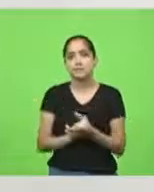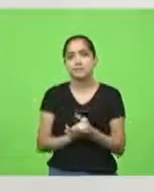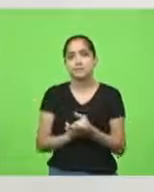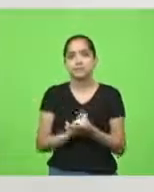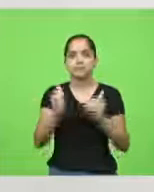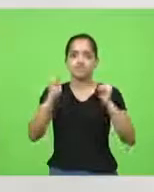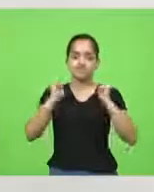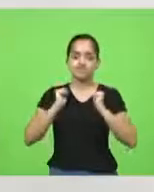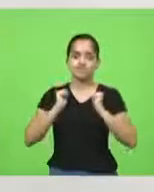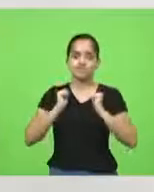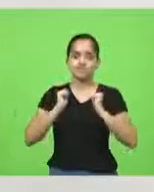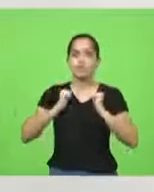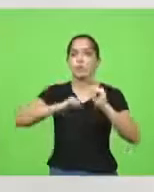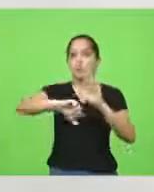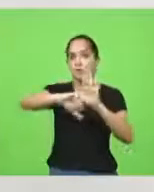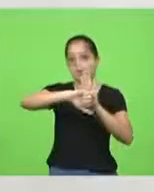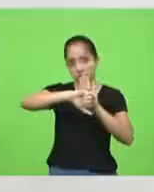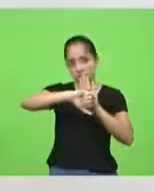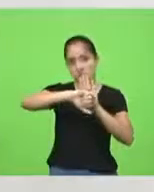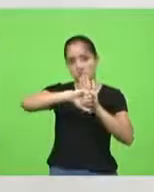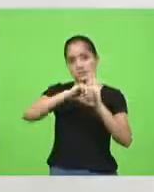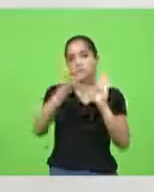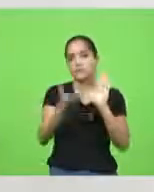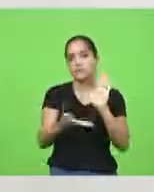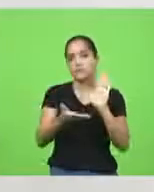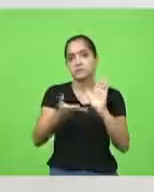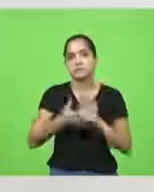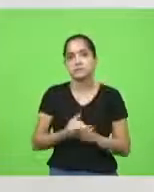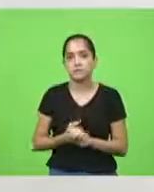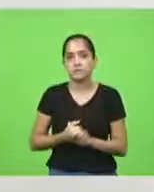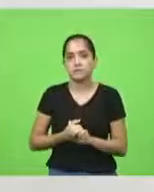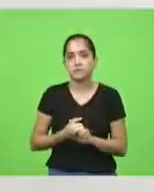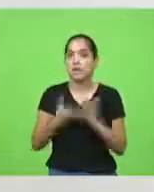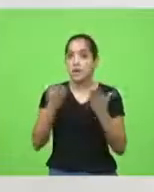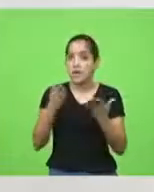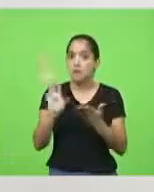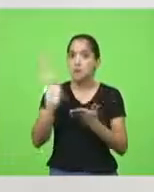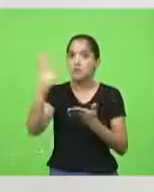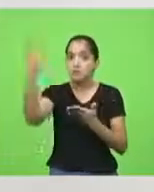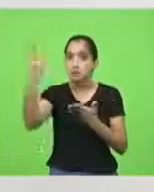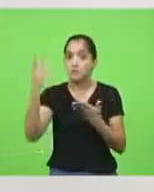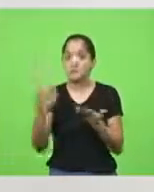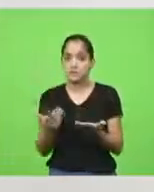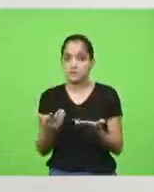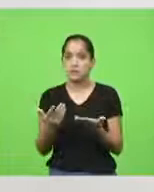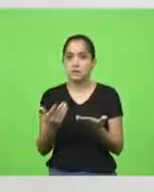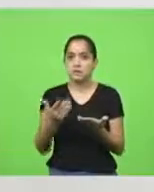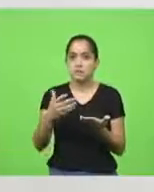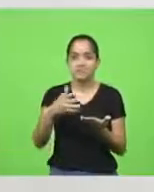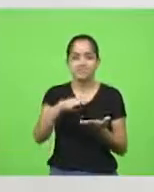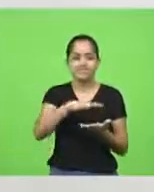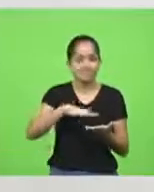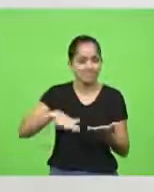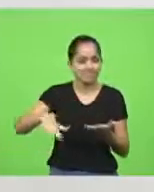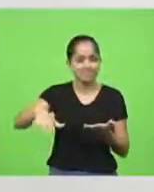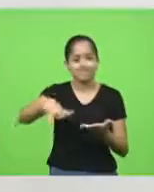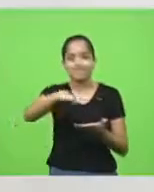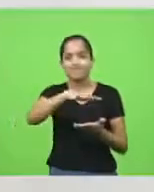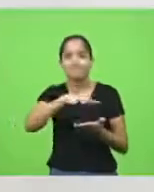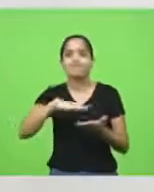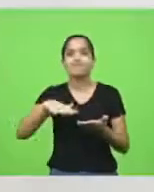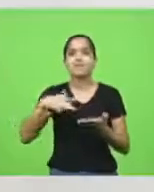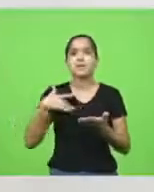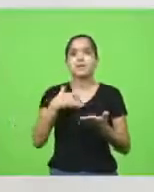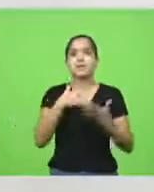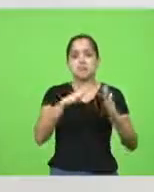Omissão criminosa é o que está acontecendo na grande maioria das unidades de